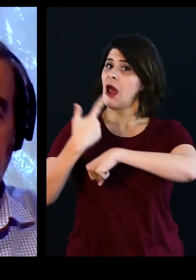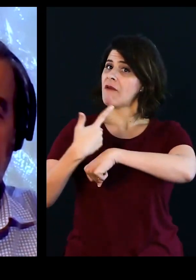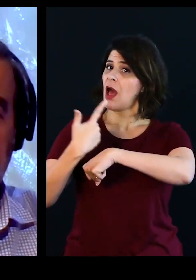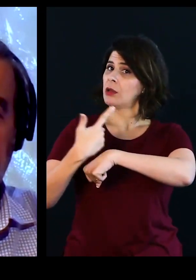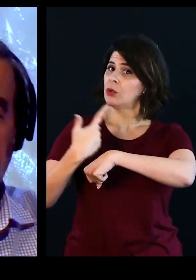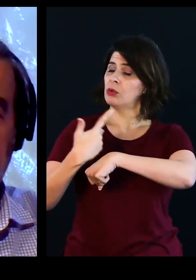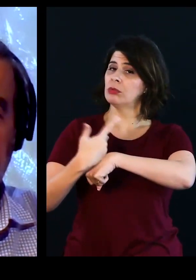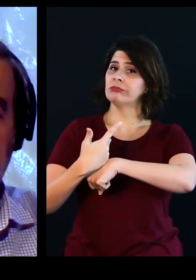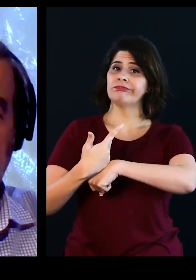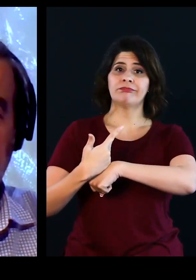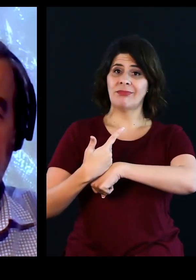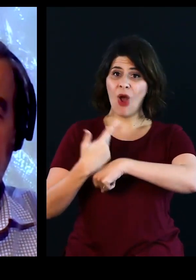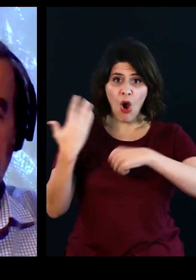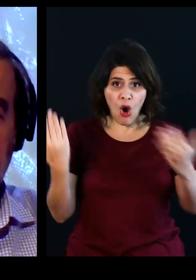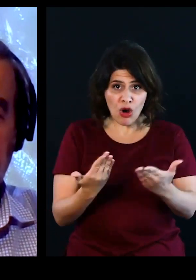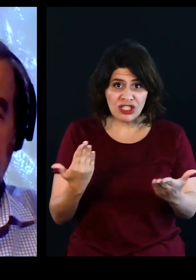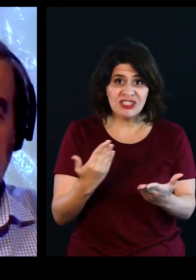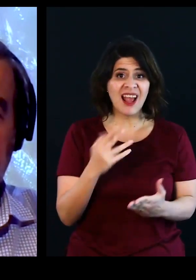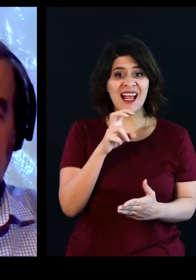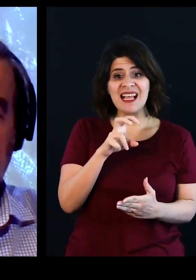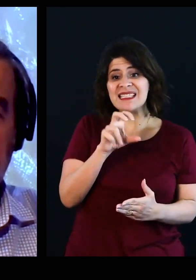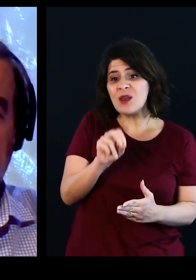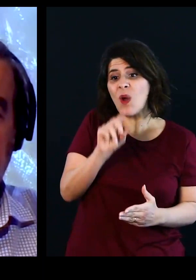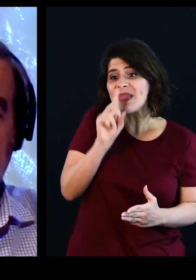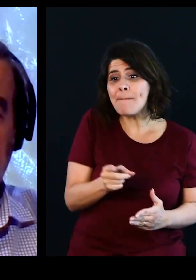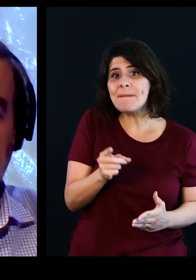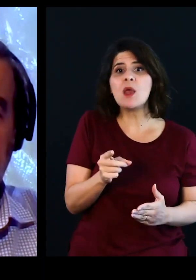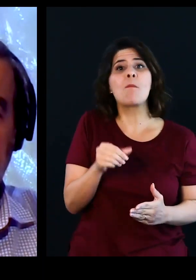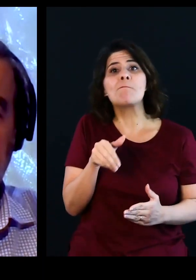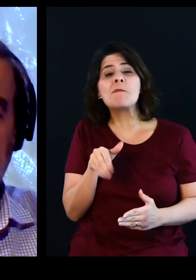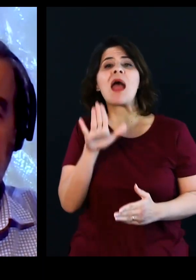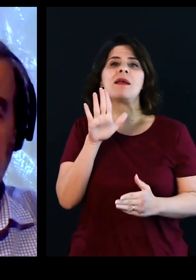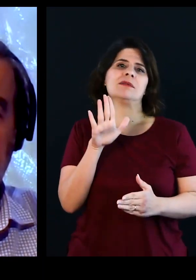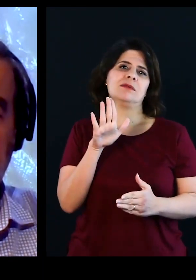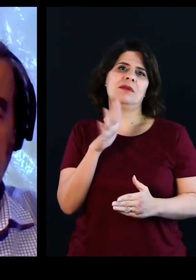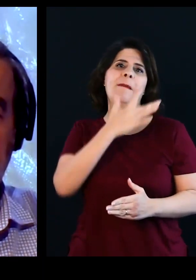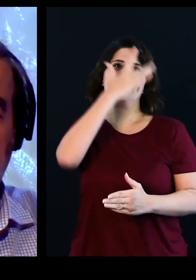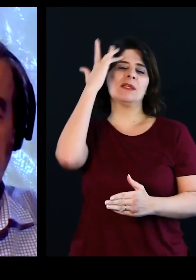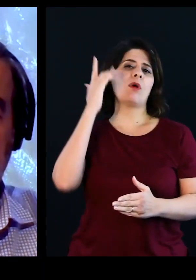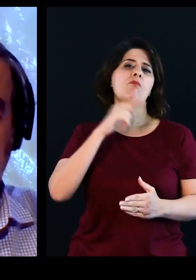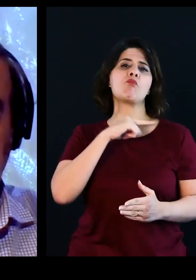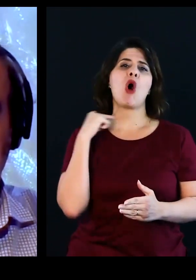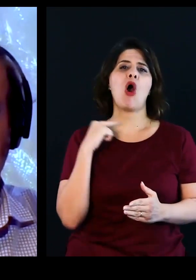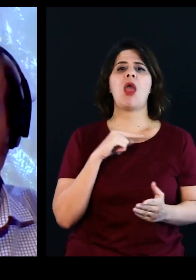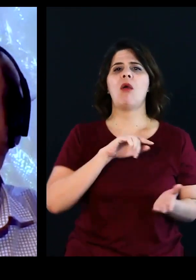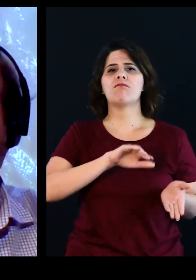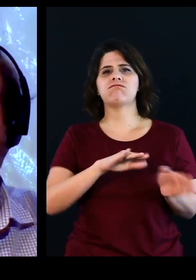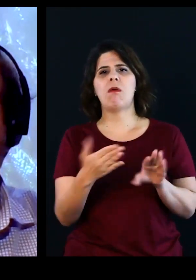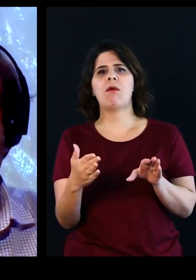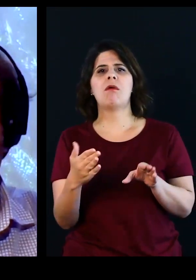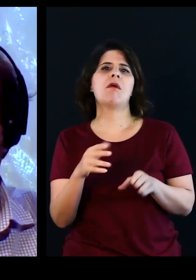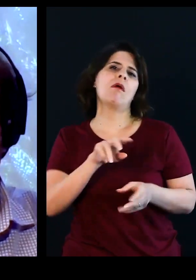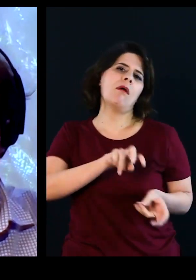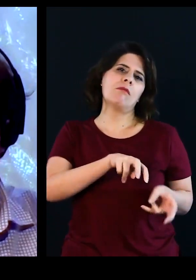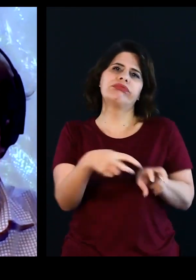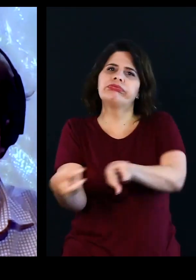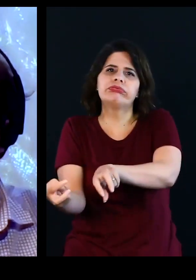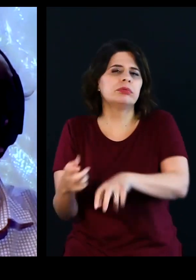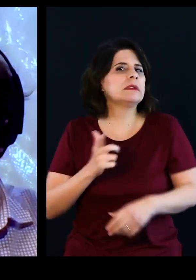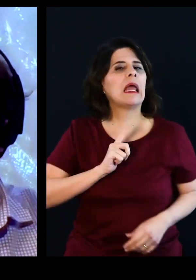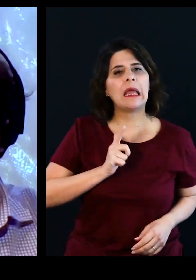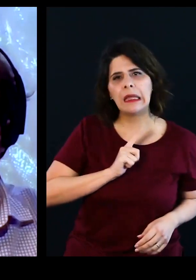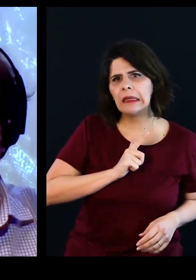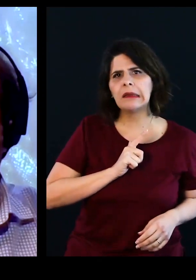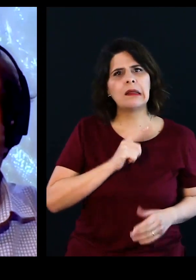já passamos de 50 mil na data da gravação, de pessoas que o país perde. O